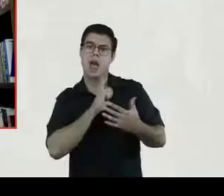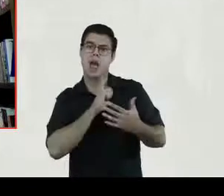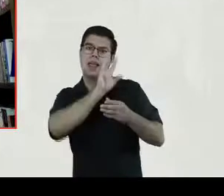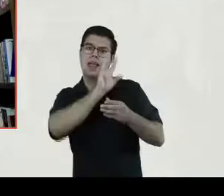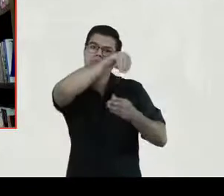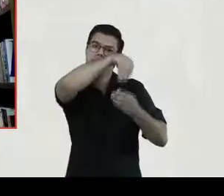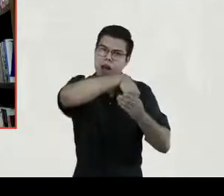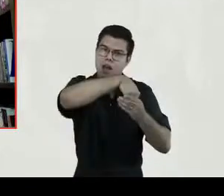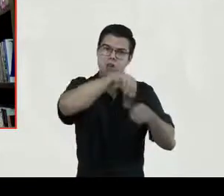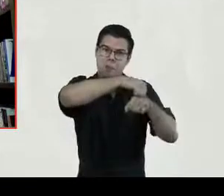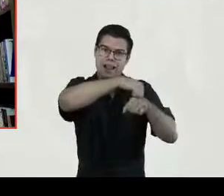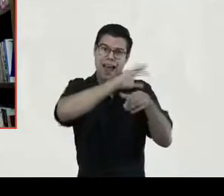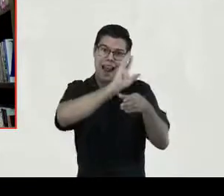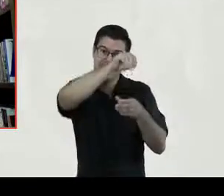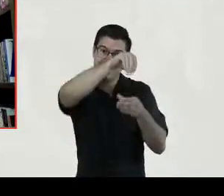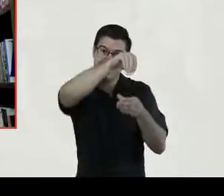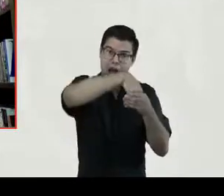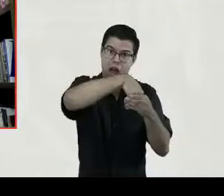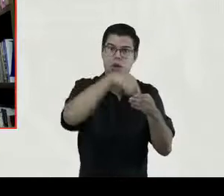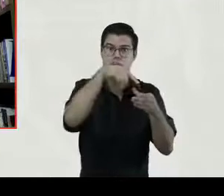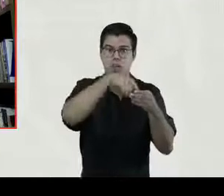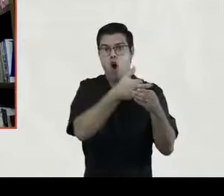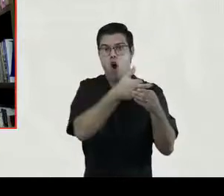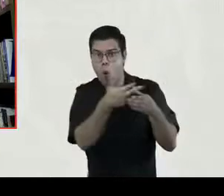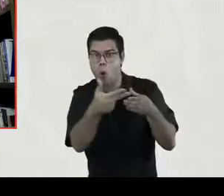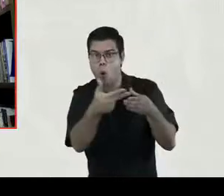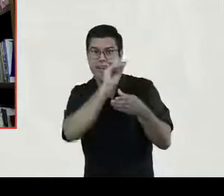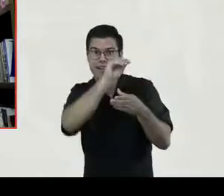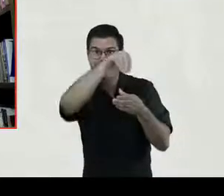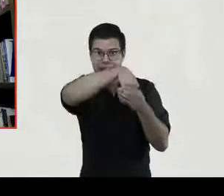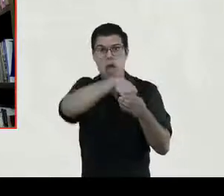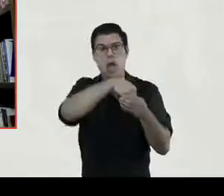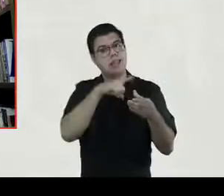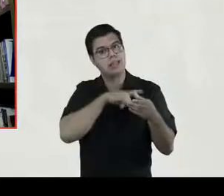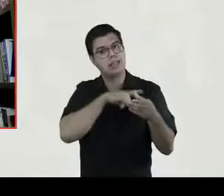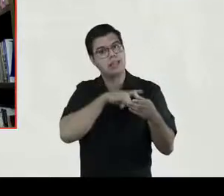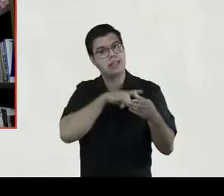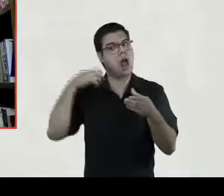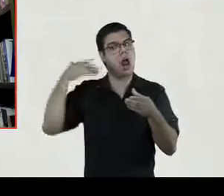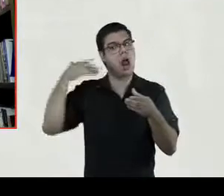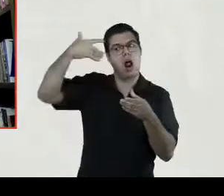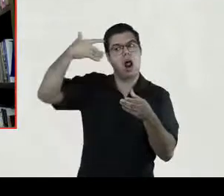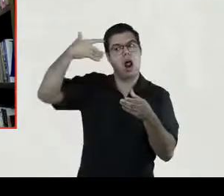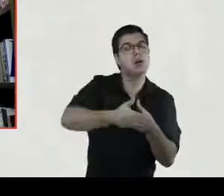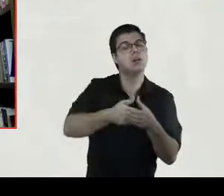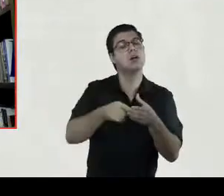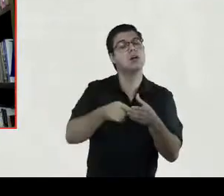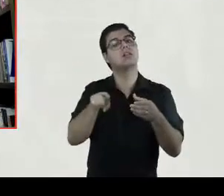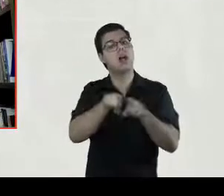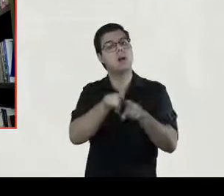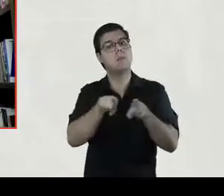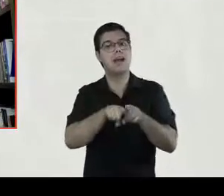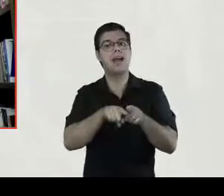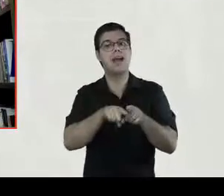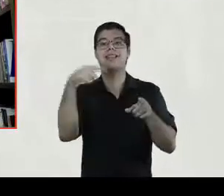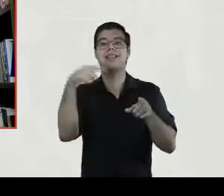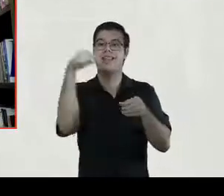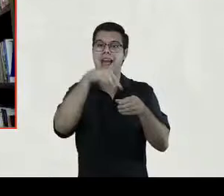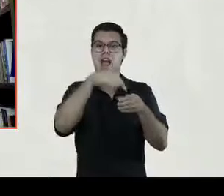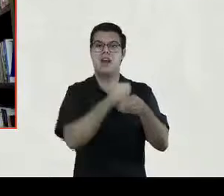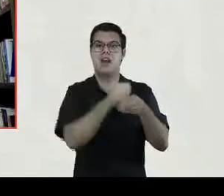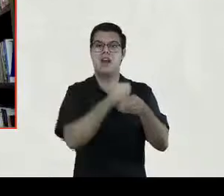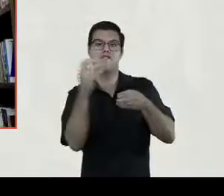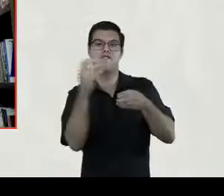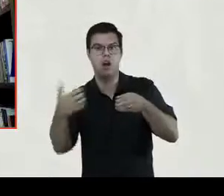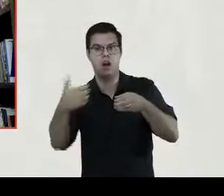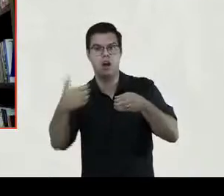ao material, ou seja, o elemento intrínseco do material possui uma carga histórica, como também a sua característica extrínseca,